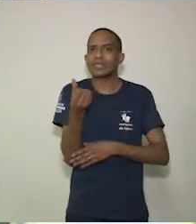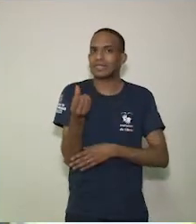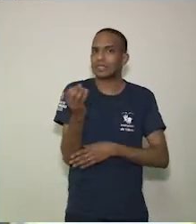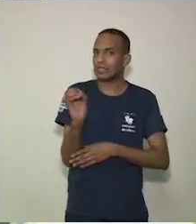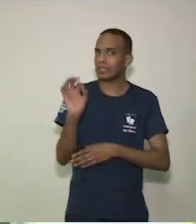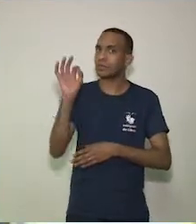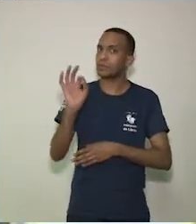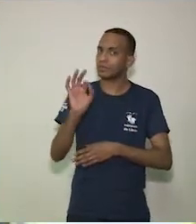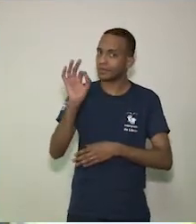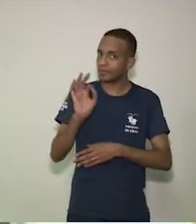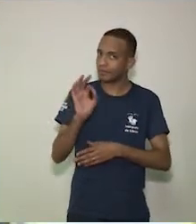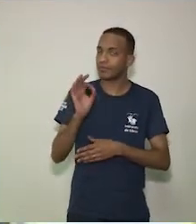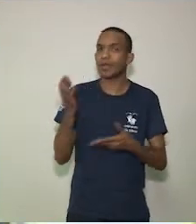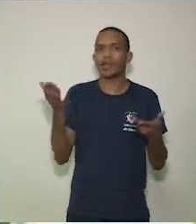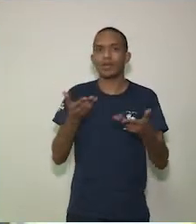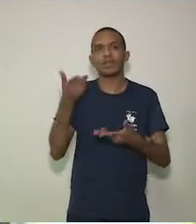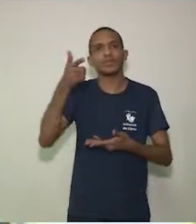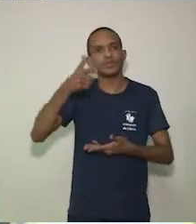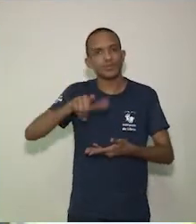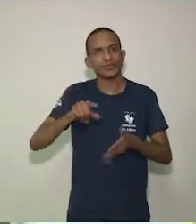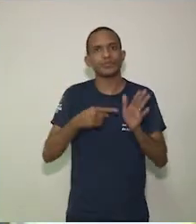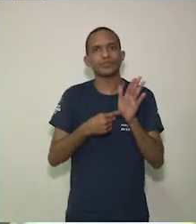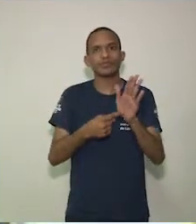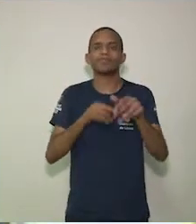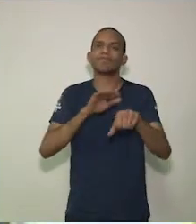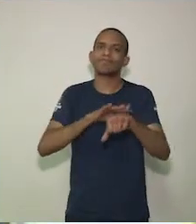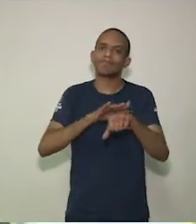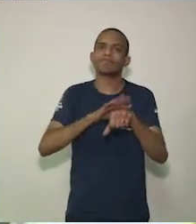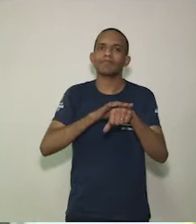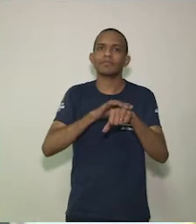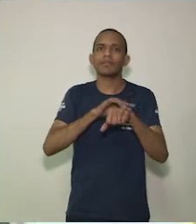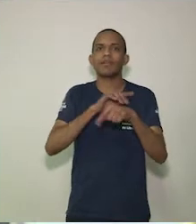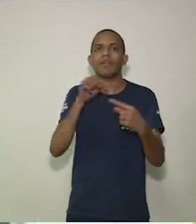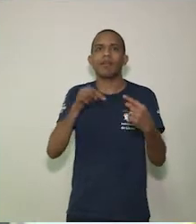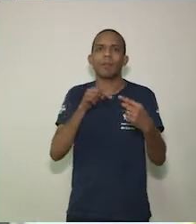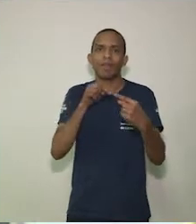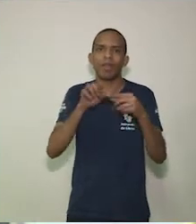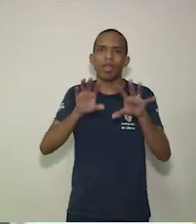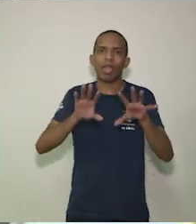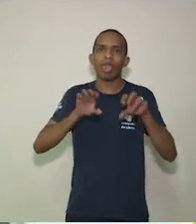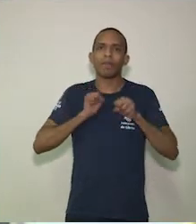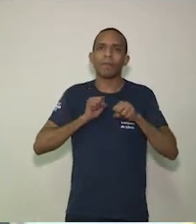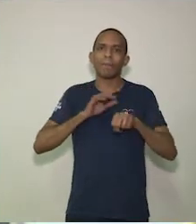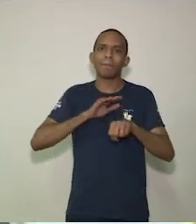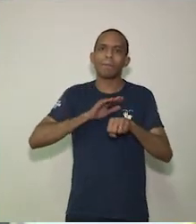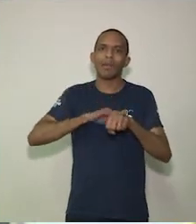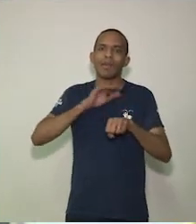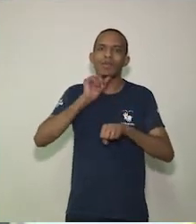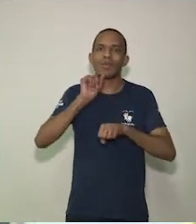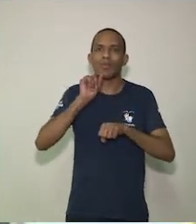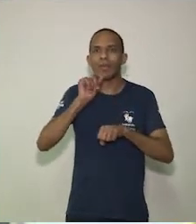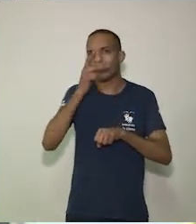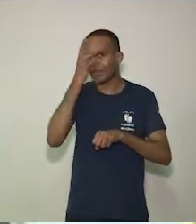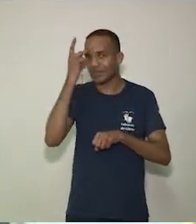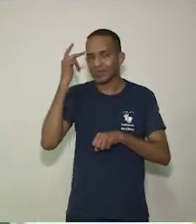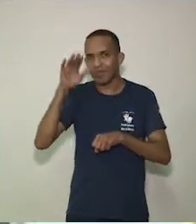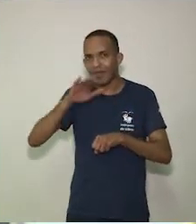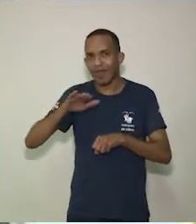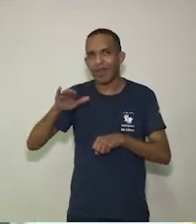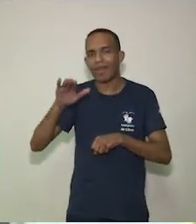60%. Então, mostra mais uma vez a doença que afeta mais a população com